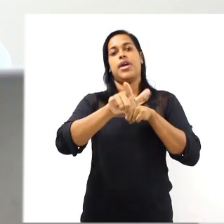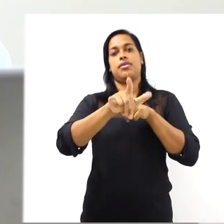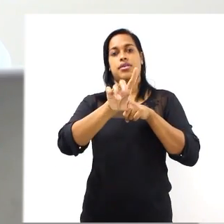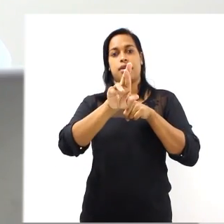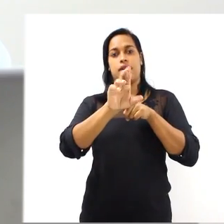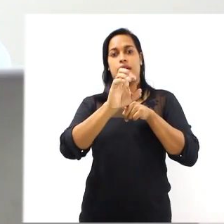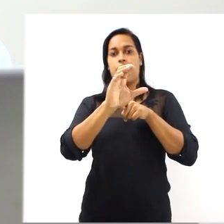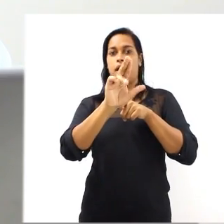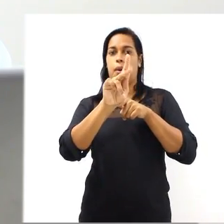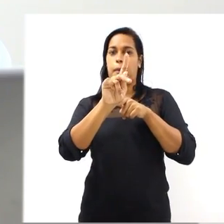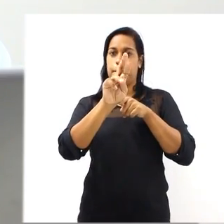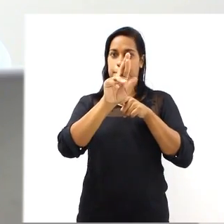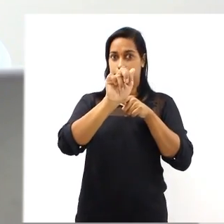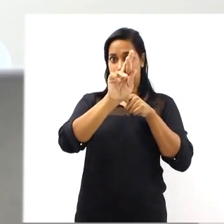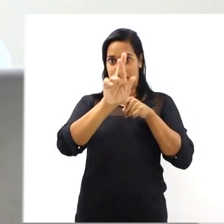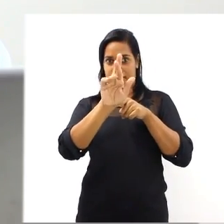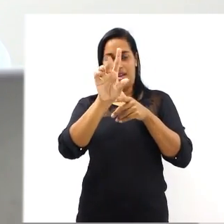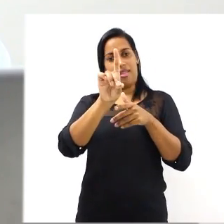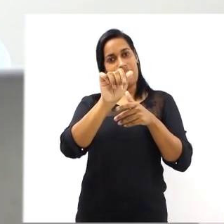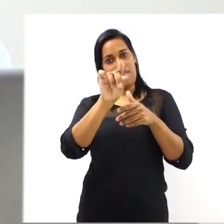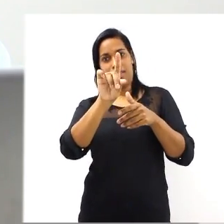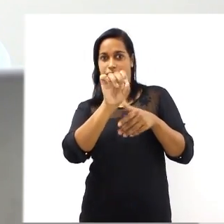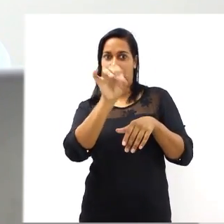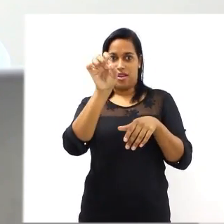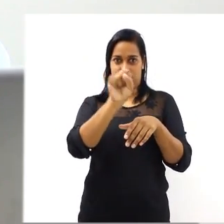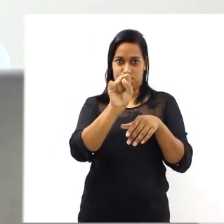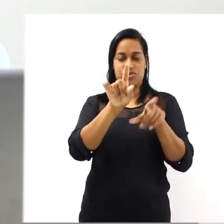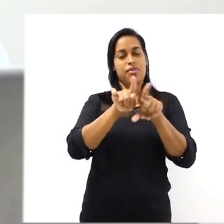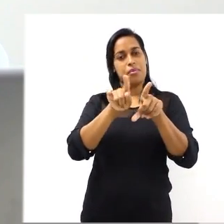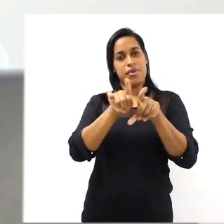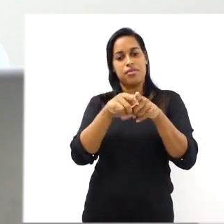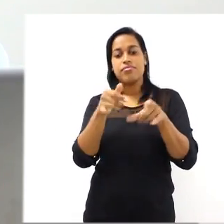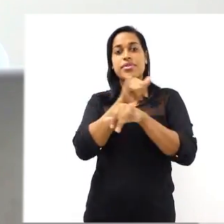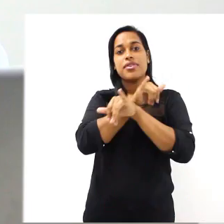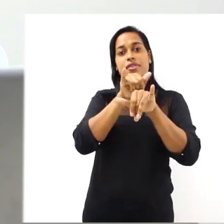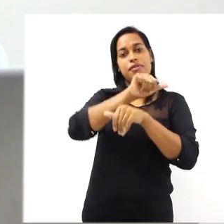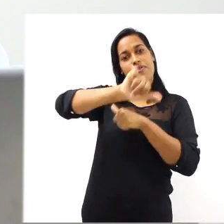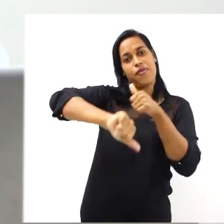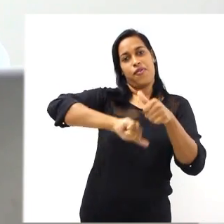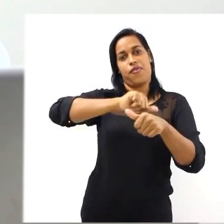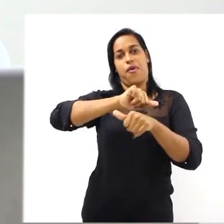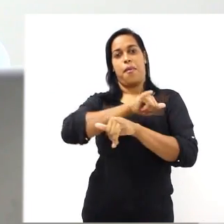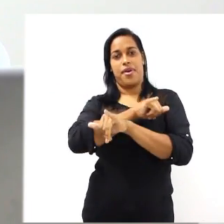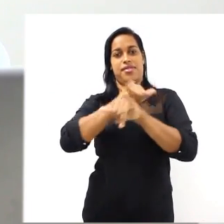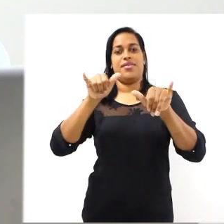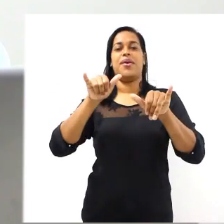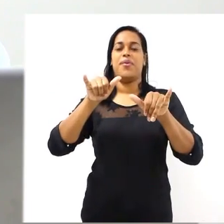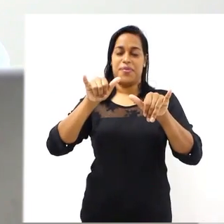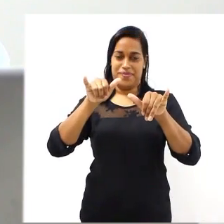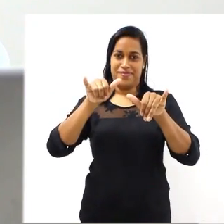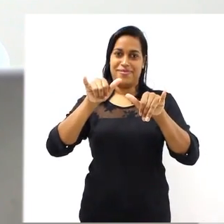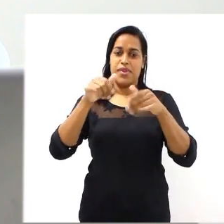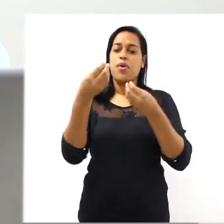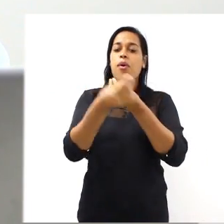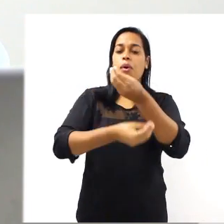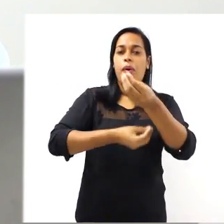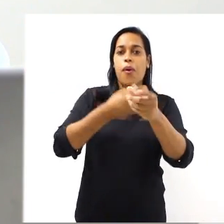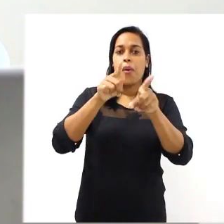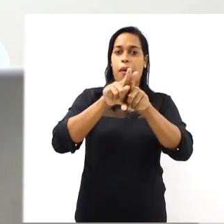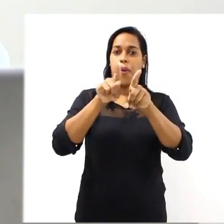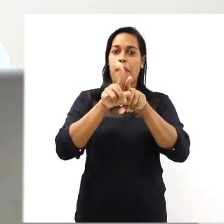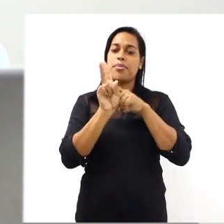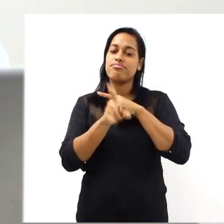computadores usando banco de dados. Dados se transformam em informação à medida